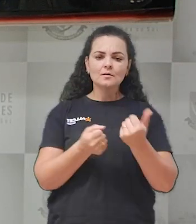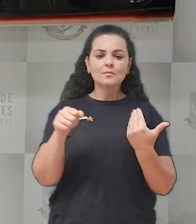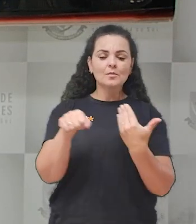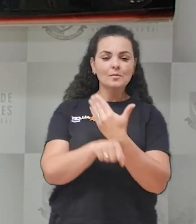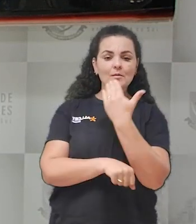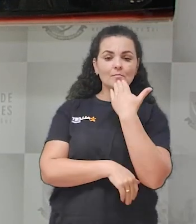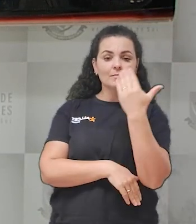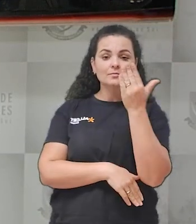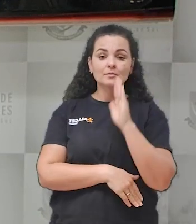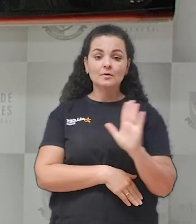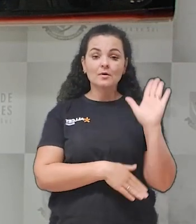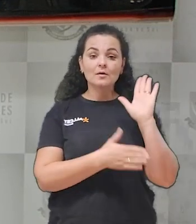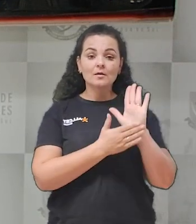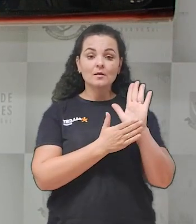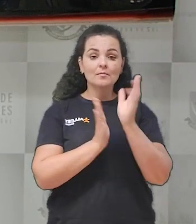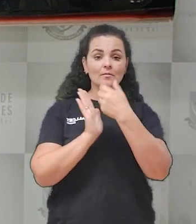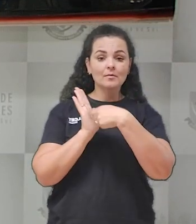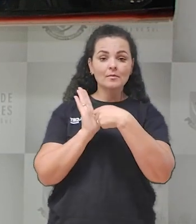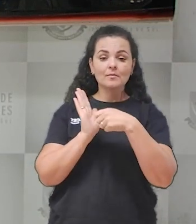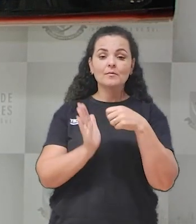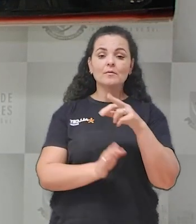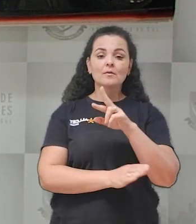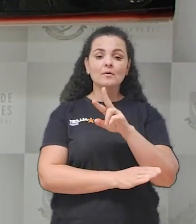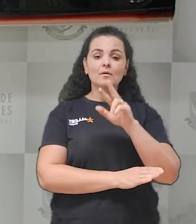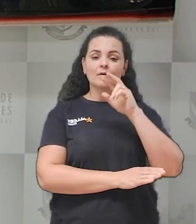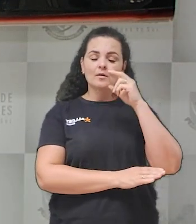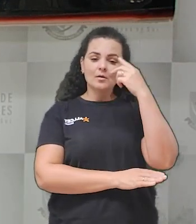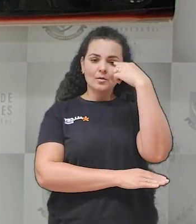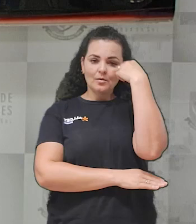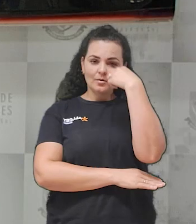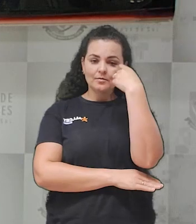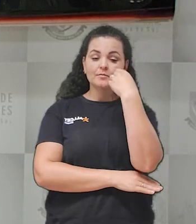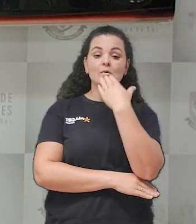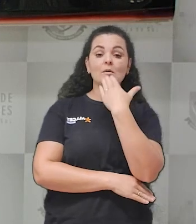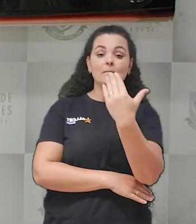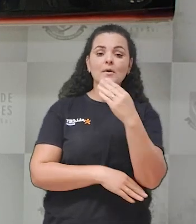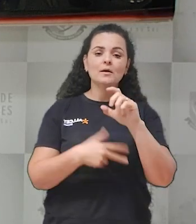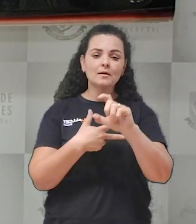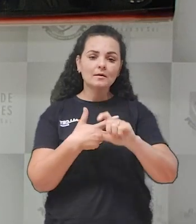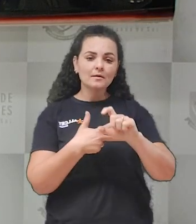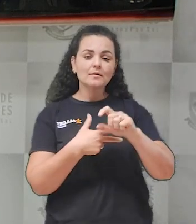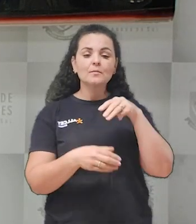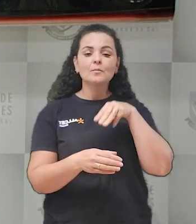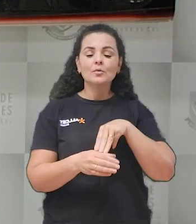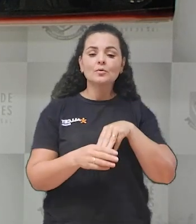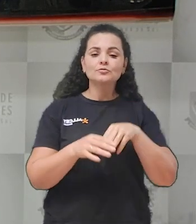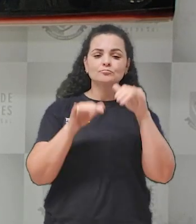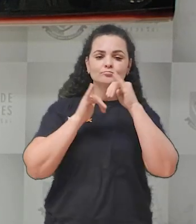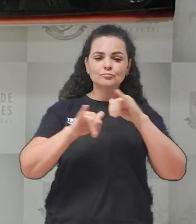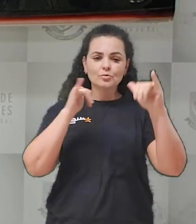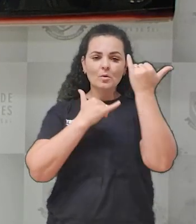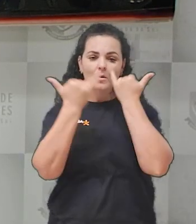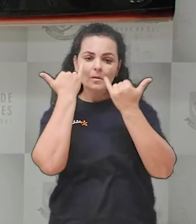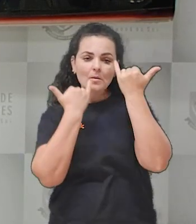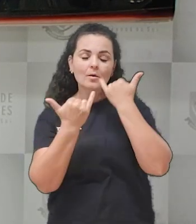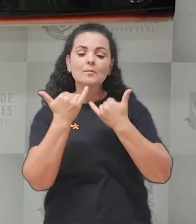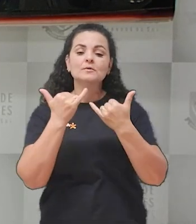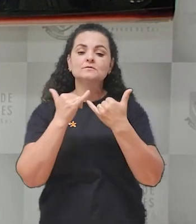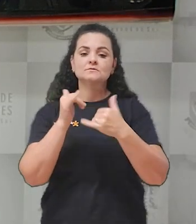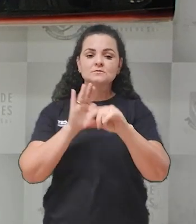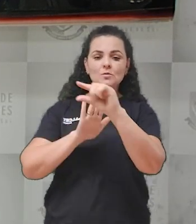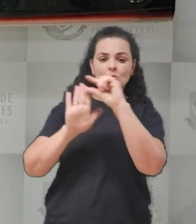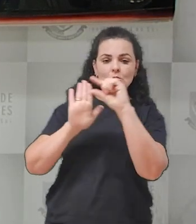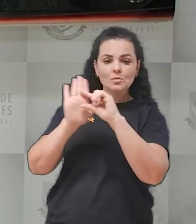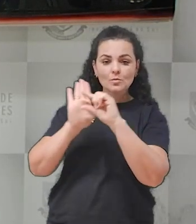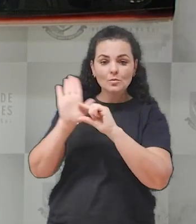vereadores aprovou uma indicação de autoria do vereador Jonathan ren que solicita ao executivo Municipal a divulgação em formato